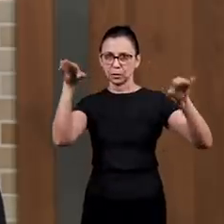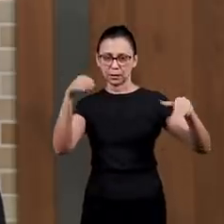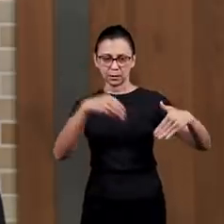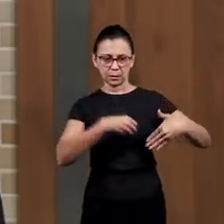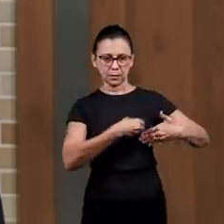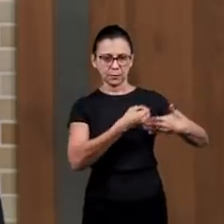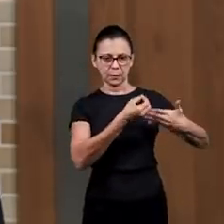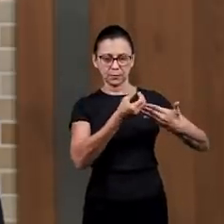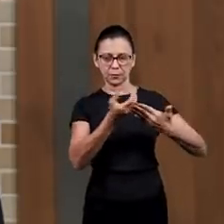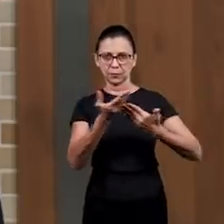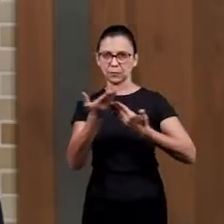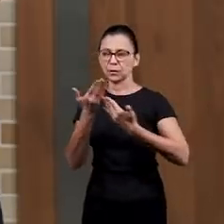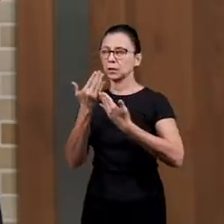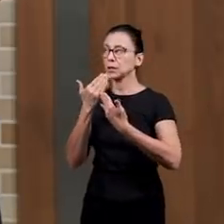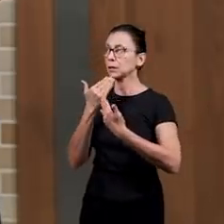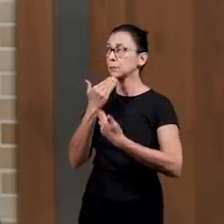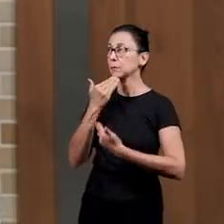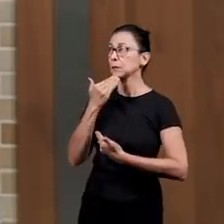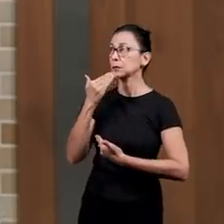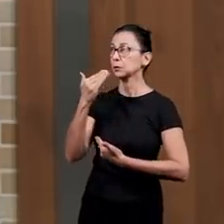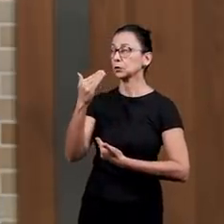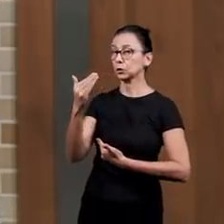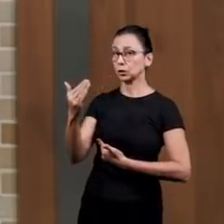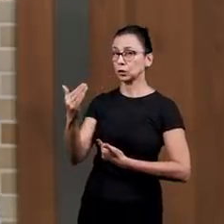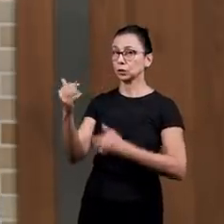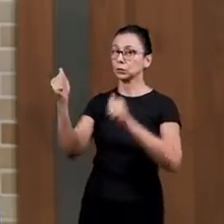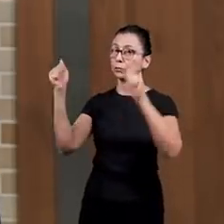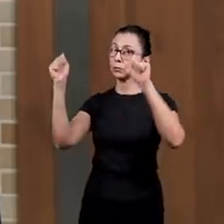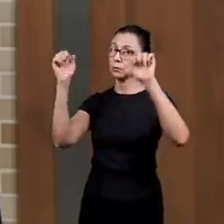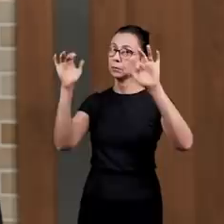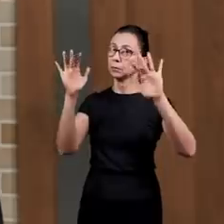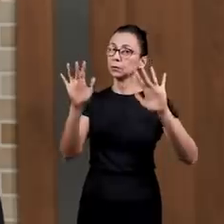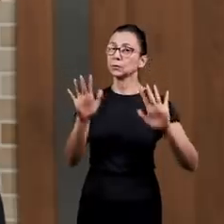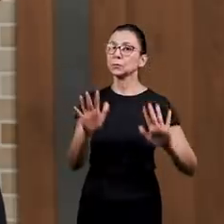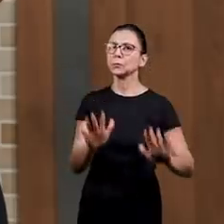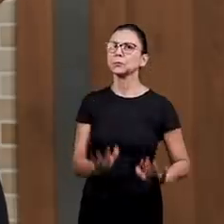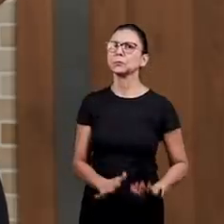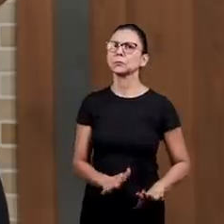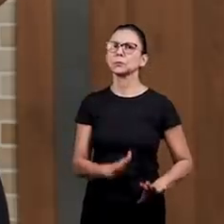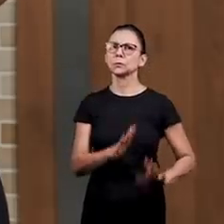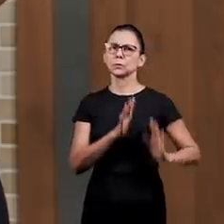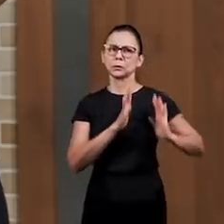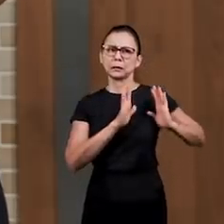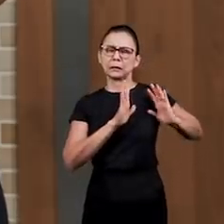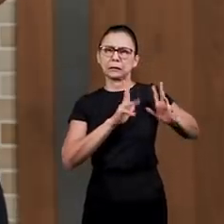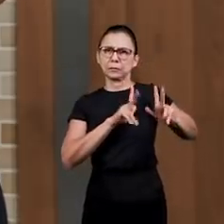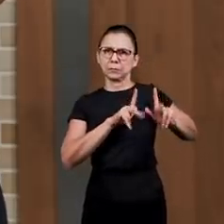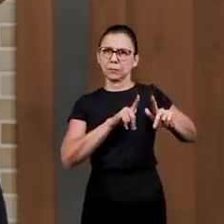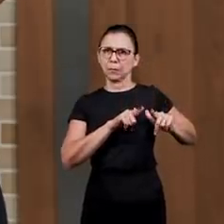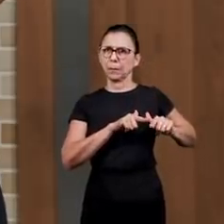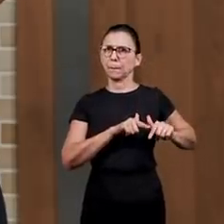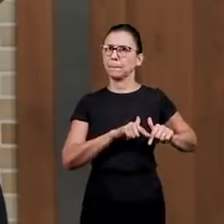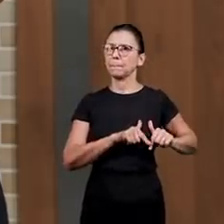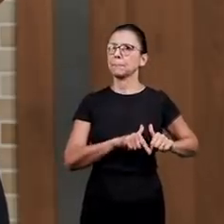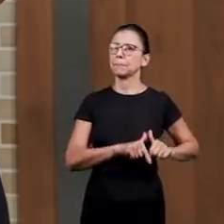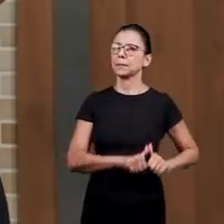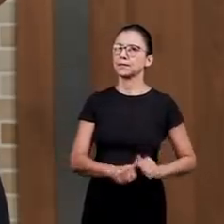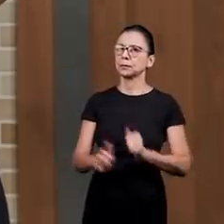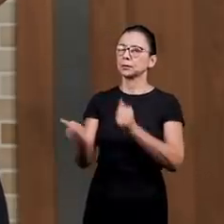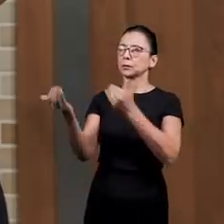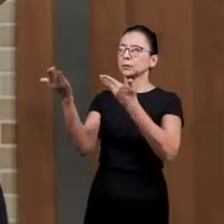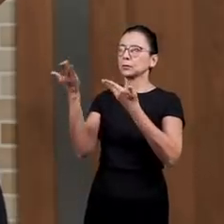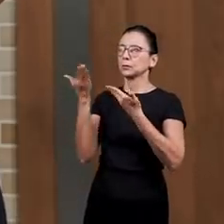as nossas vidas, pedindo que o Senhor possa estar abençoando, limpando os nossos corações e